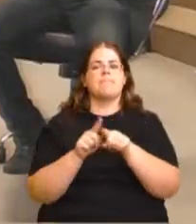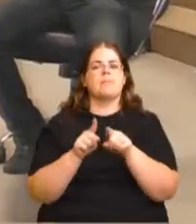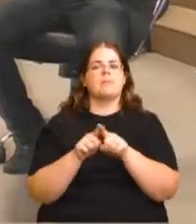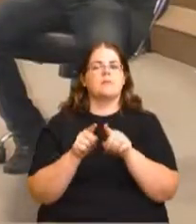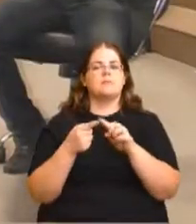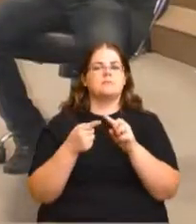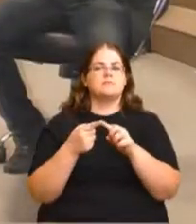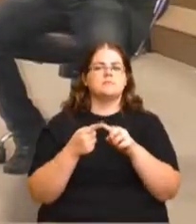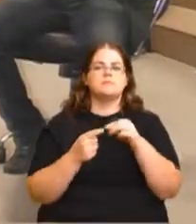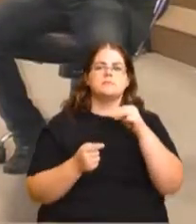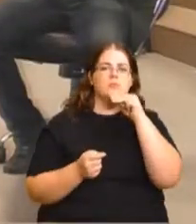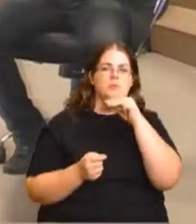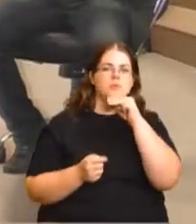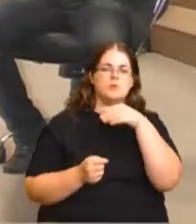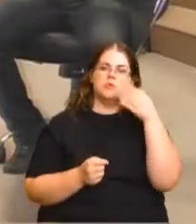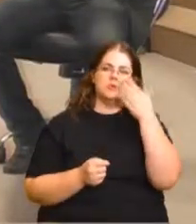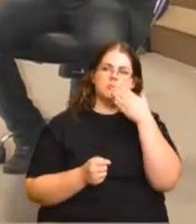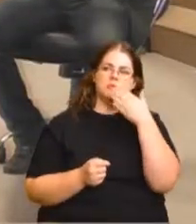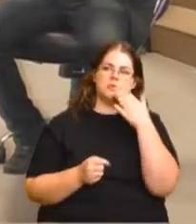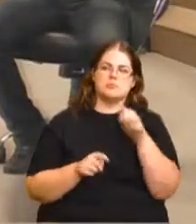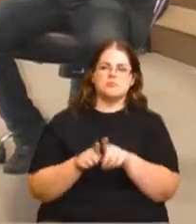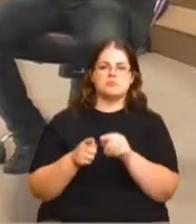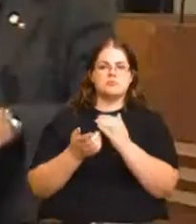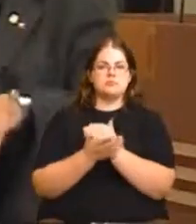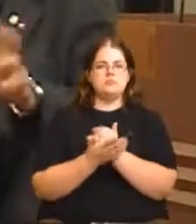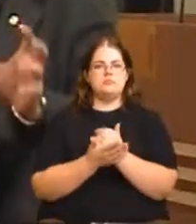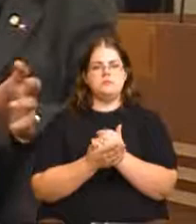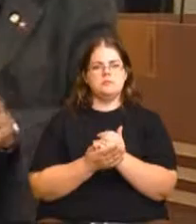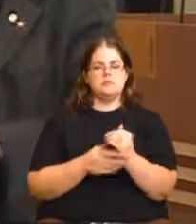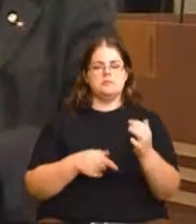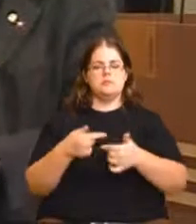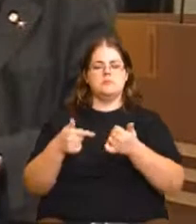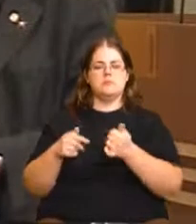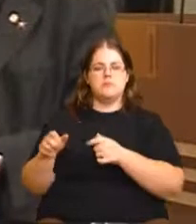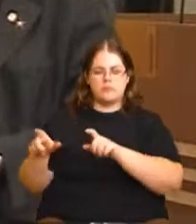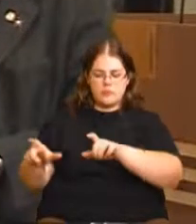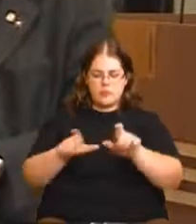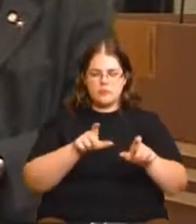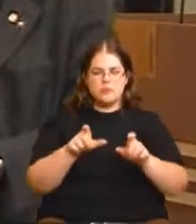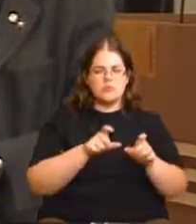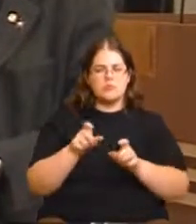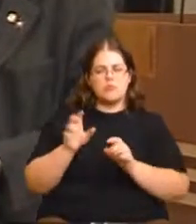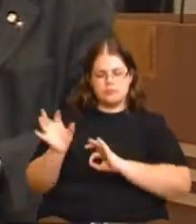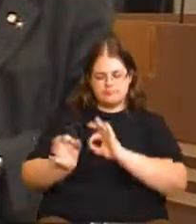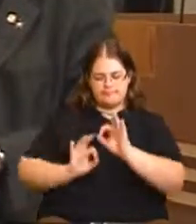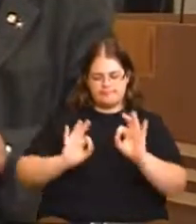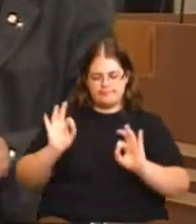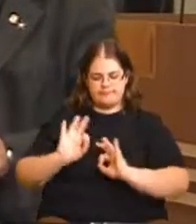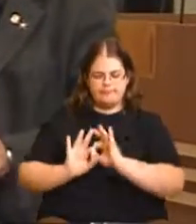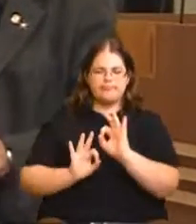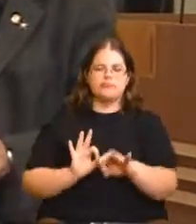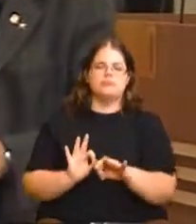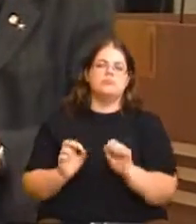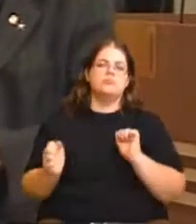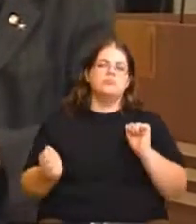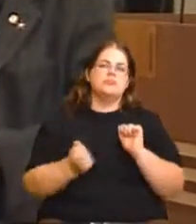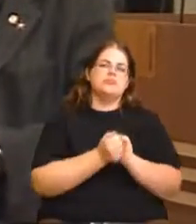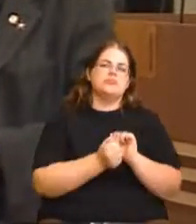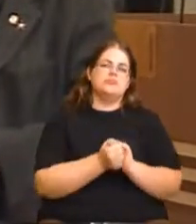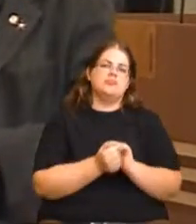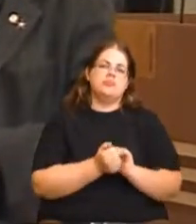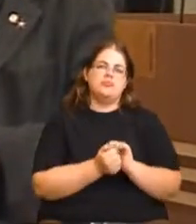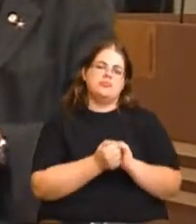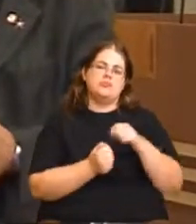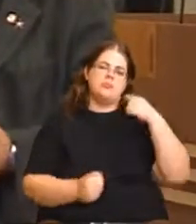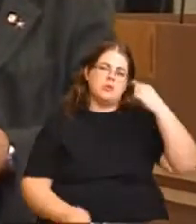esteve visitando o museu agora e está para iniciar os trabalhos de estruturação de toda aquela situação, através de uma emenda que nós conseguimos com o